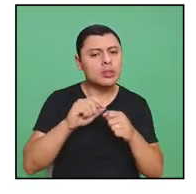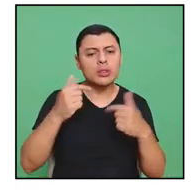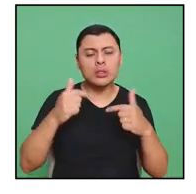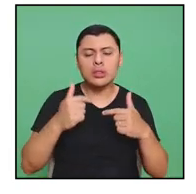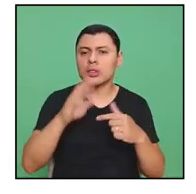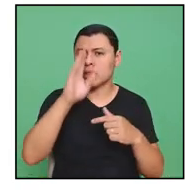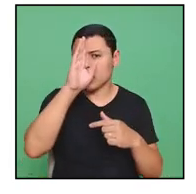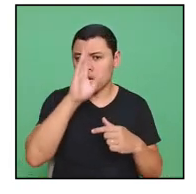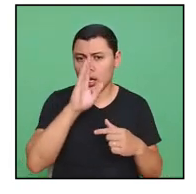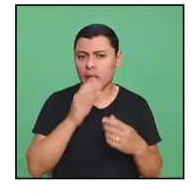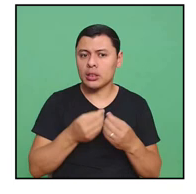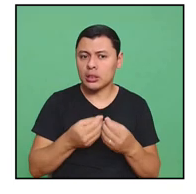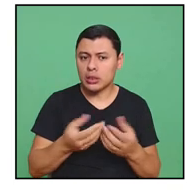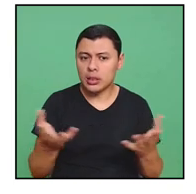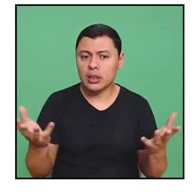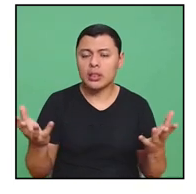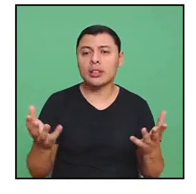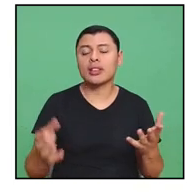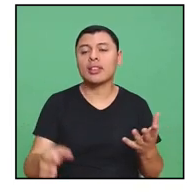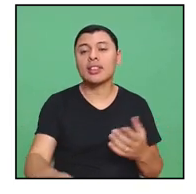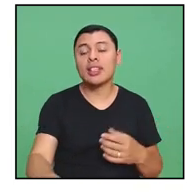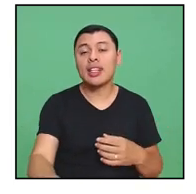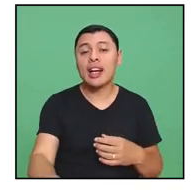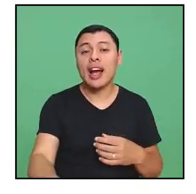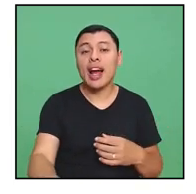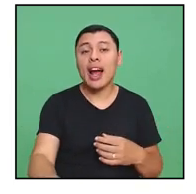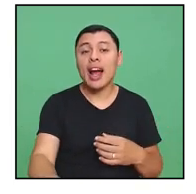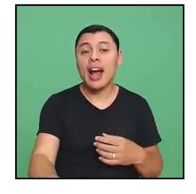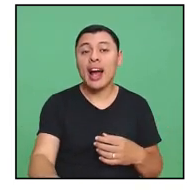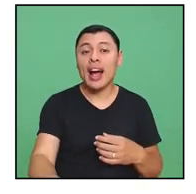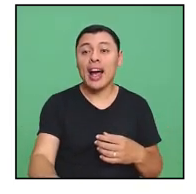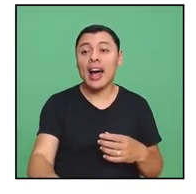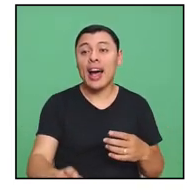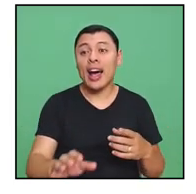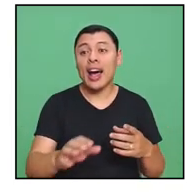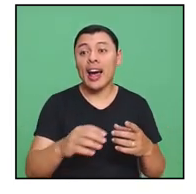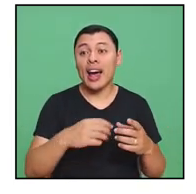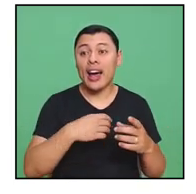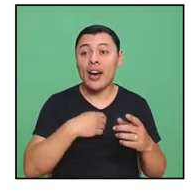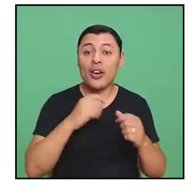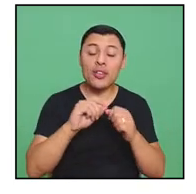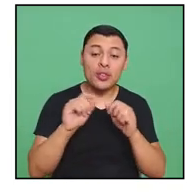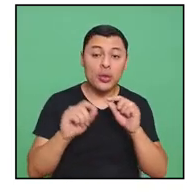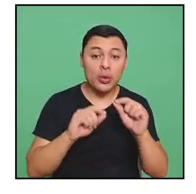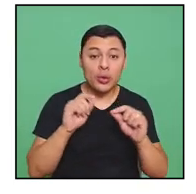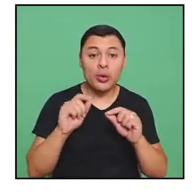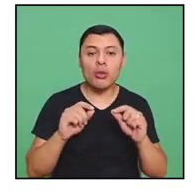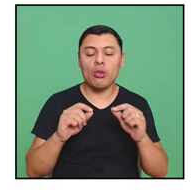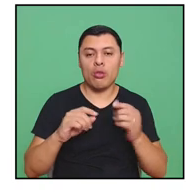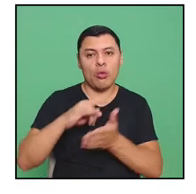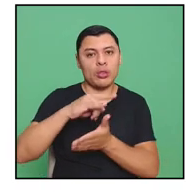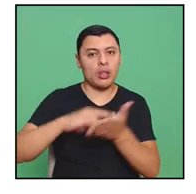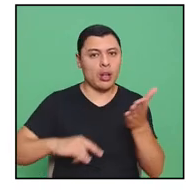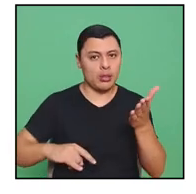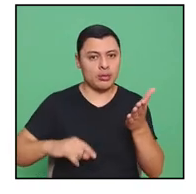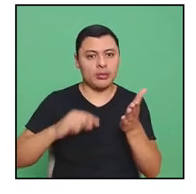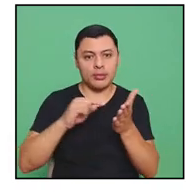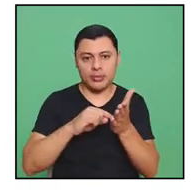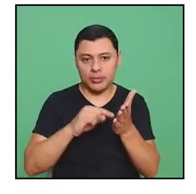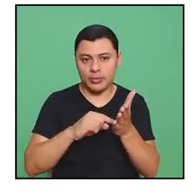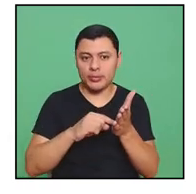Google. Então, o que eu fiz foi fazer um contrato customizado e